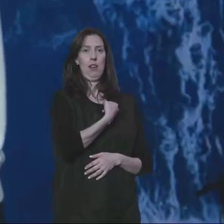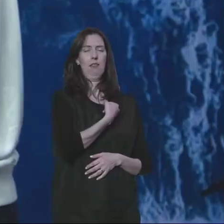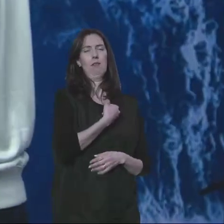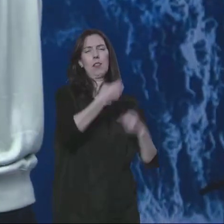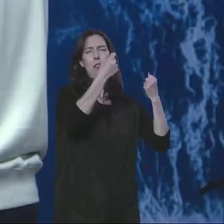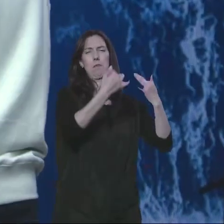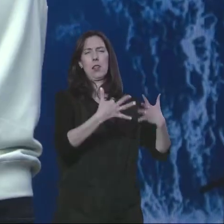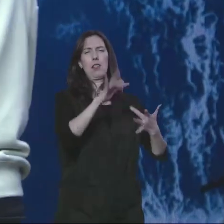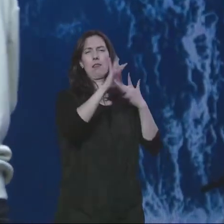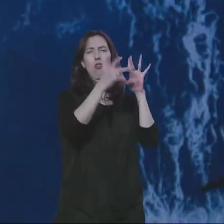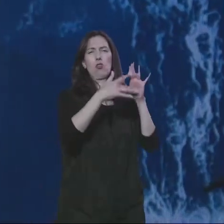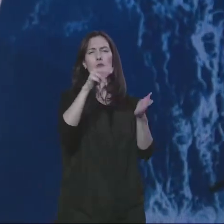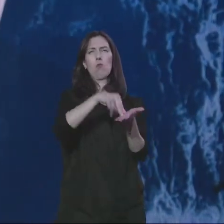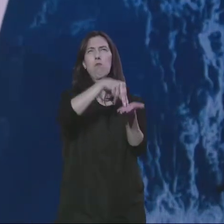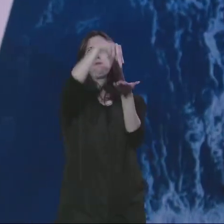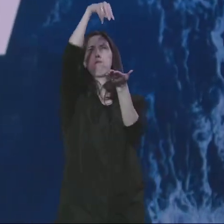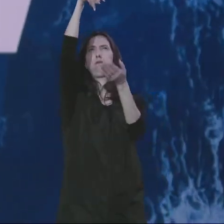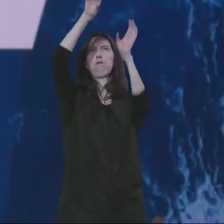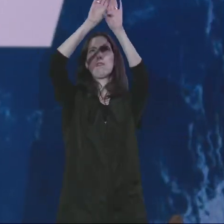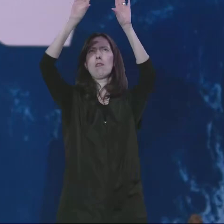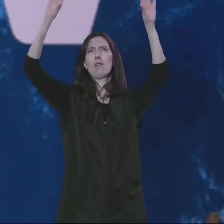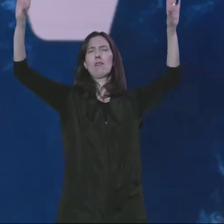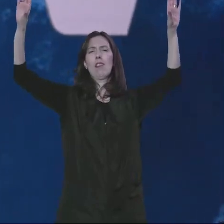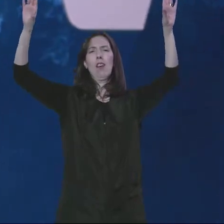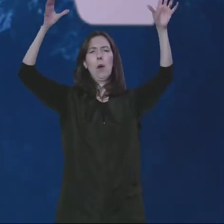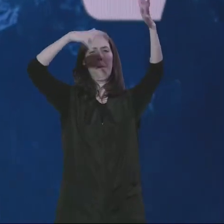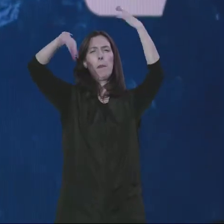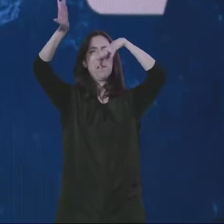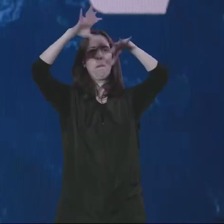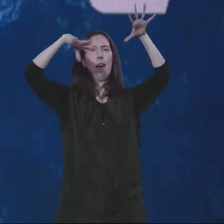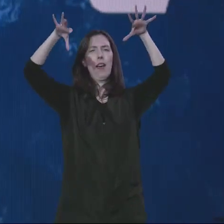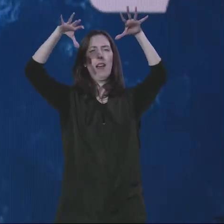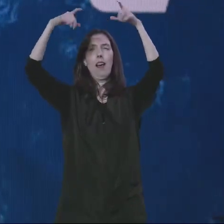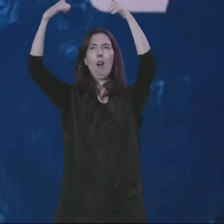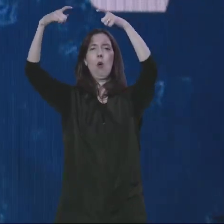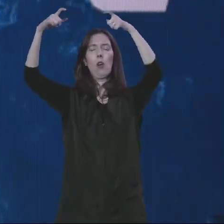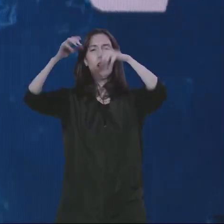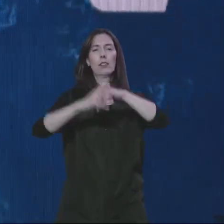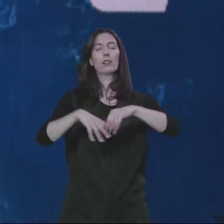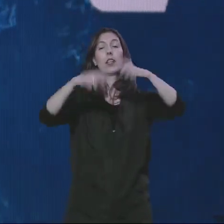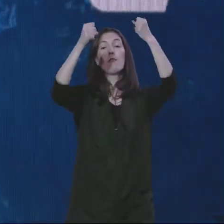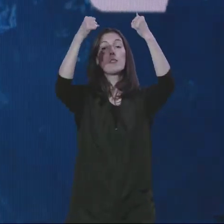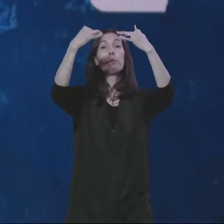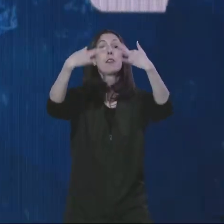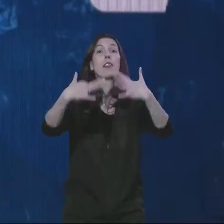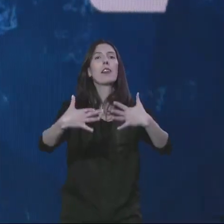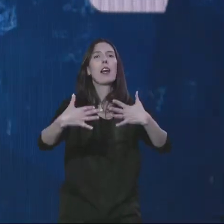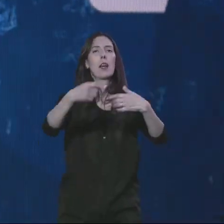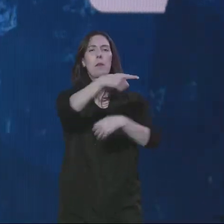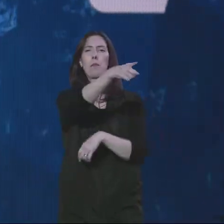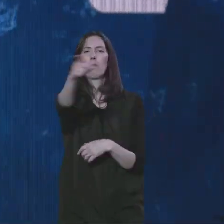nós. E eu vou descrever para você o que é o céu.